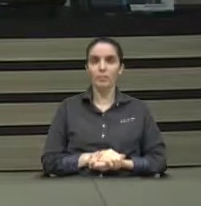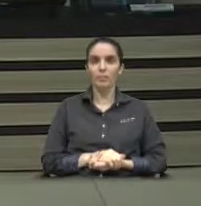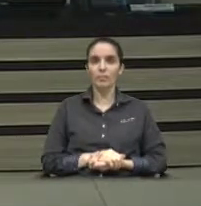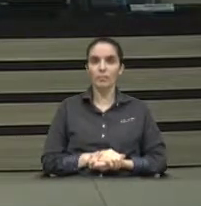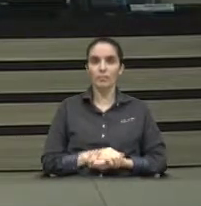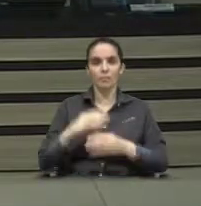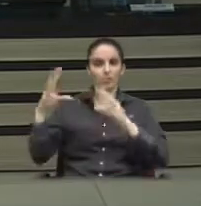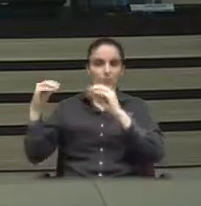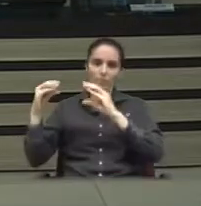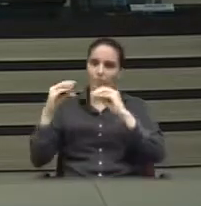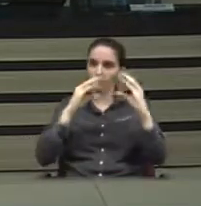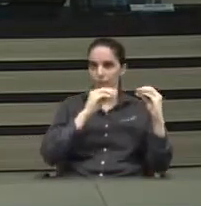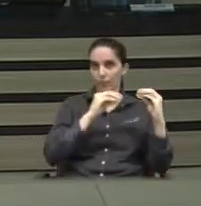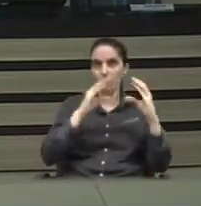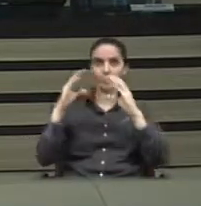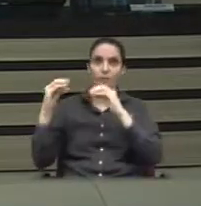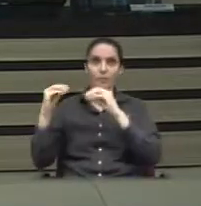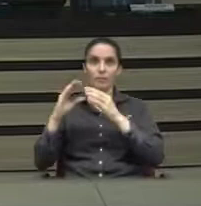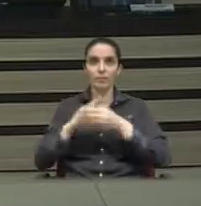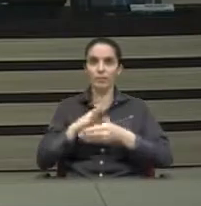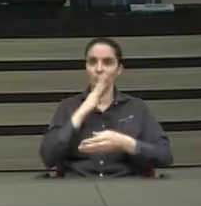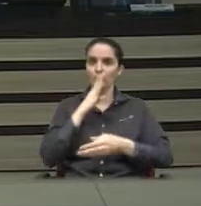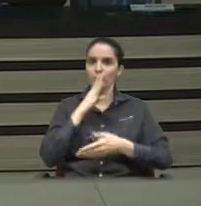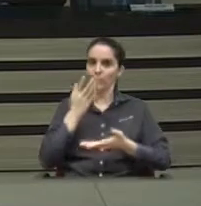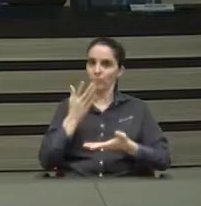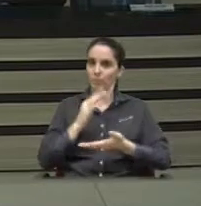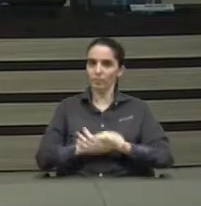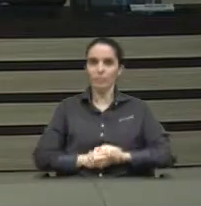Chama Silêncio, o Negão. por favor. Seu gente, por favor.